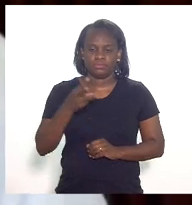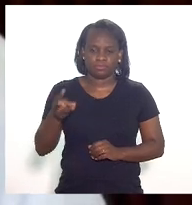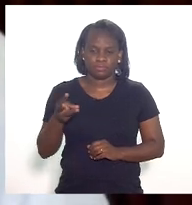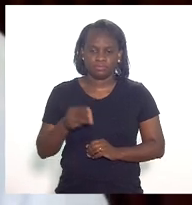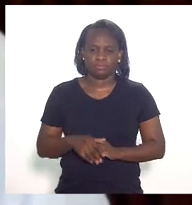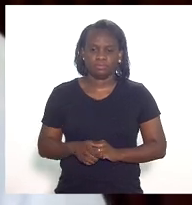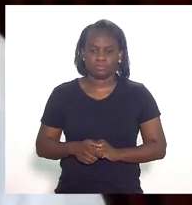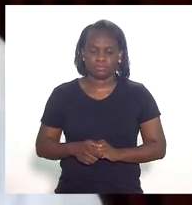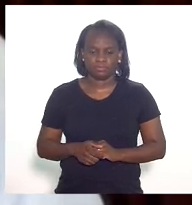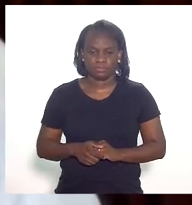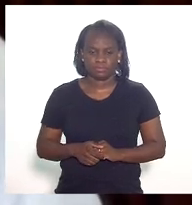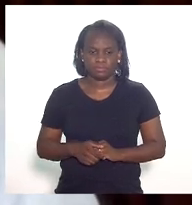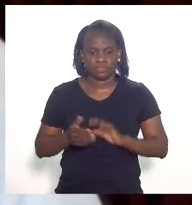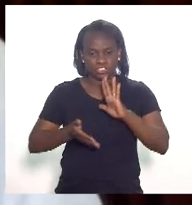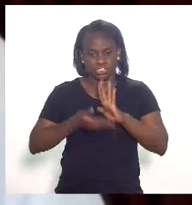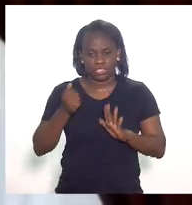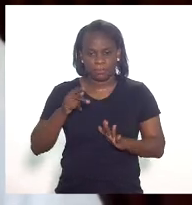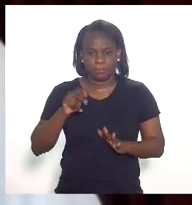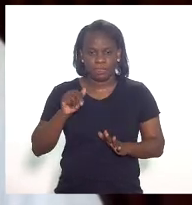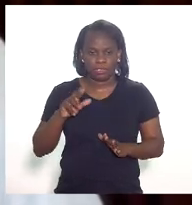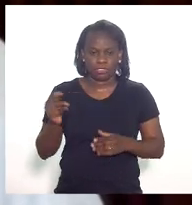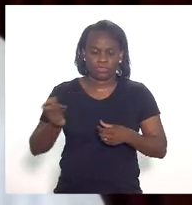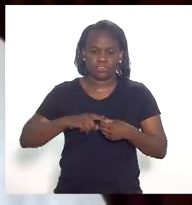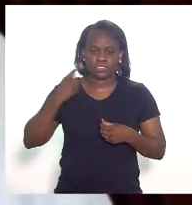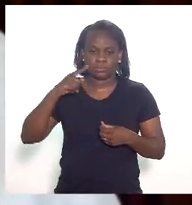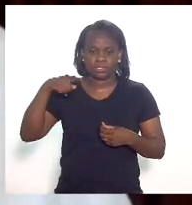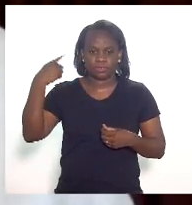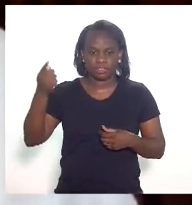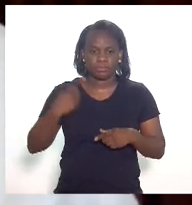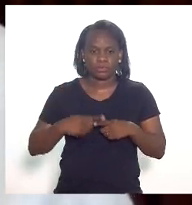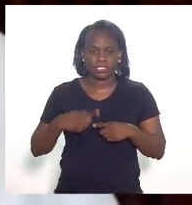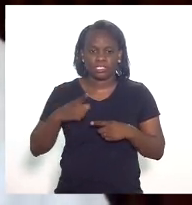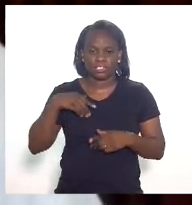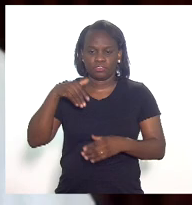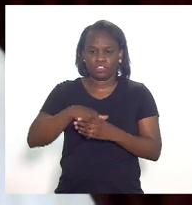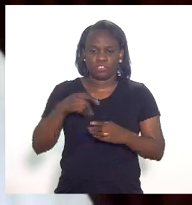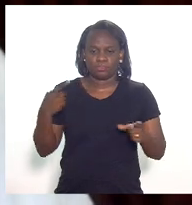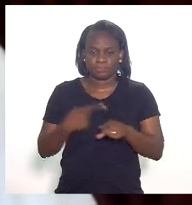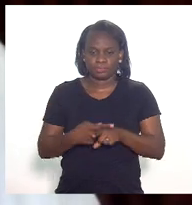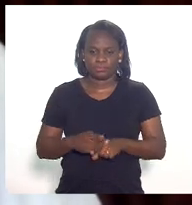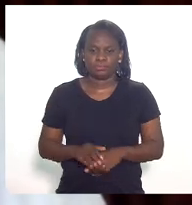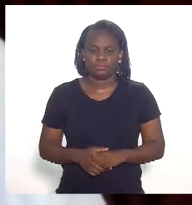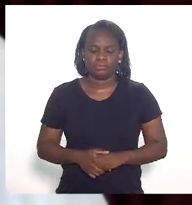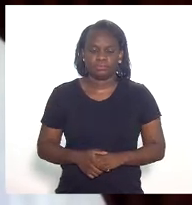33. Vou retirar de pauta, volto semana que vem, porque eu tenho voto divergente.